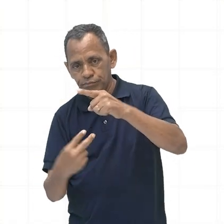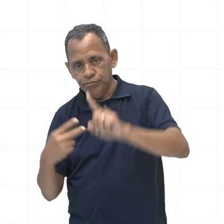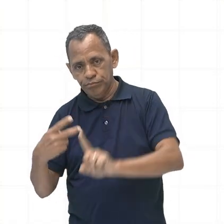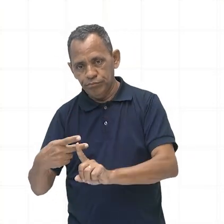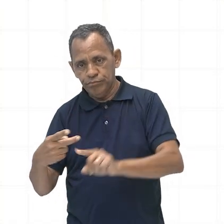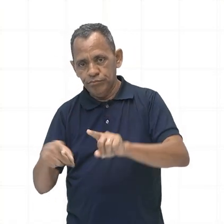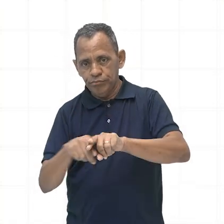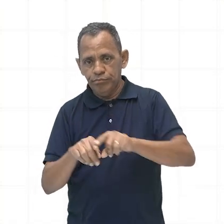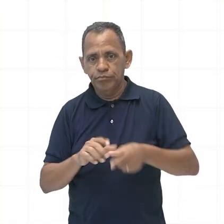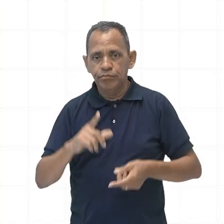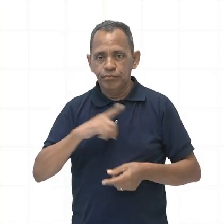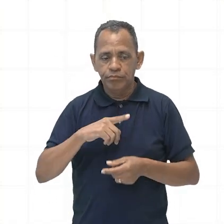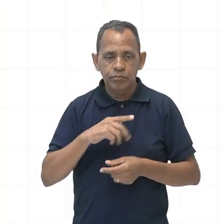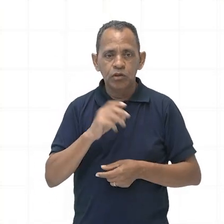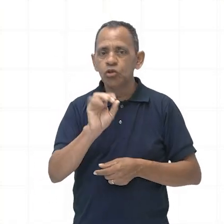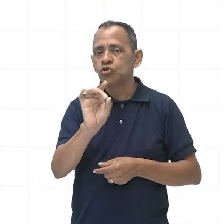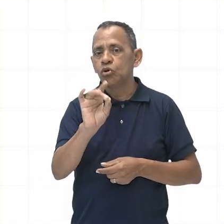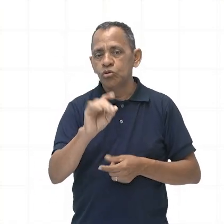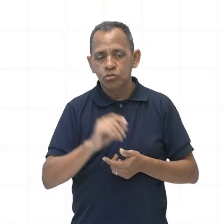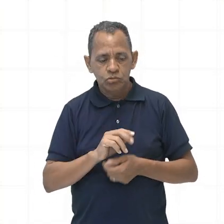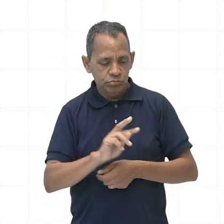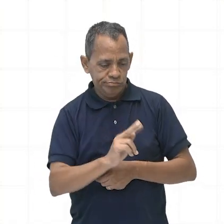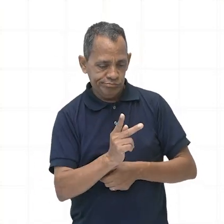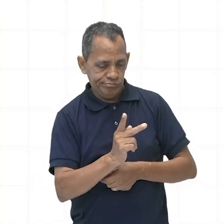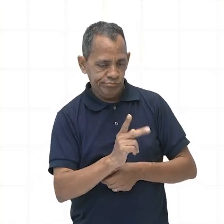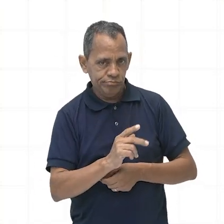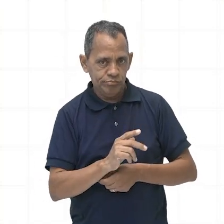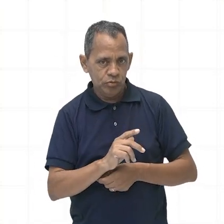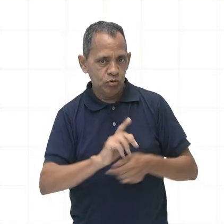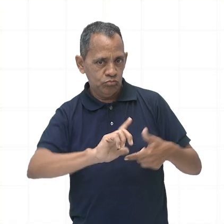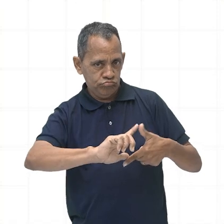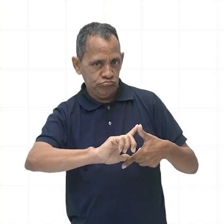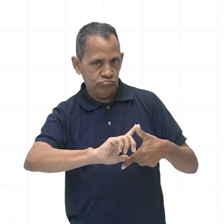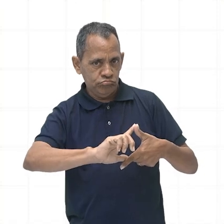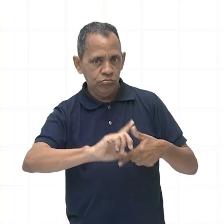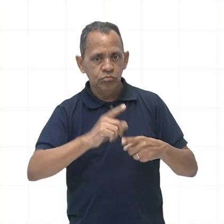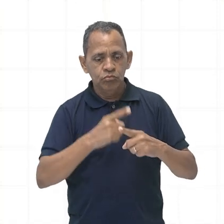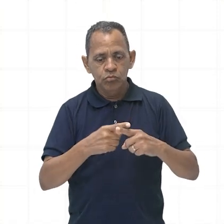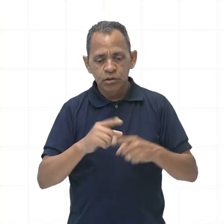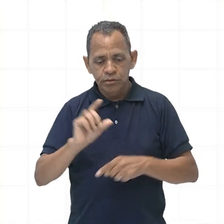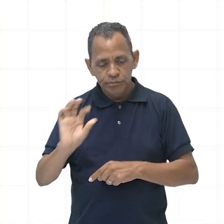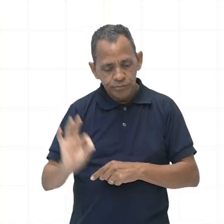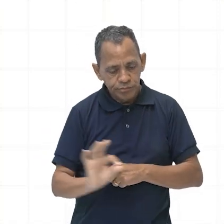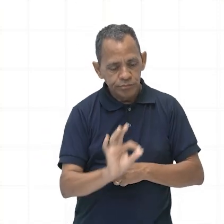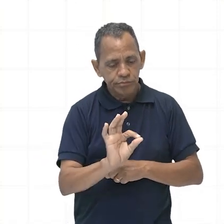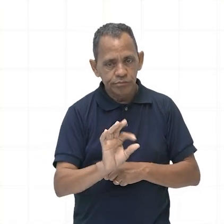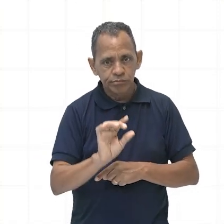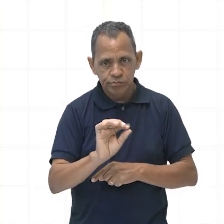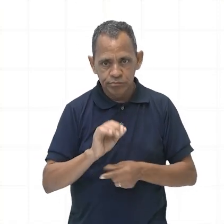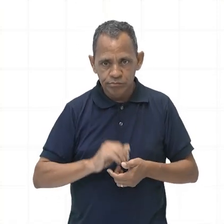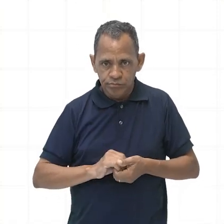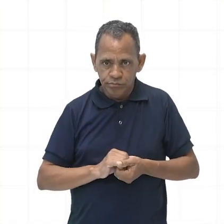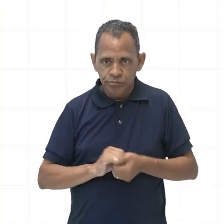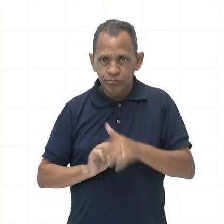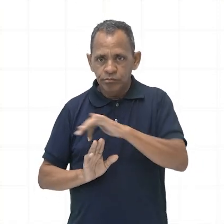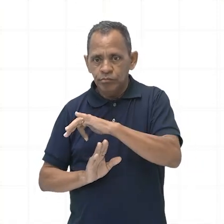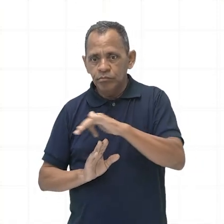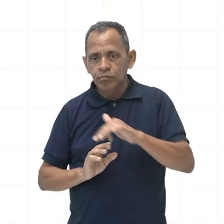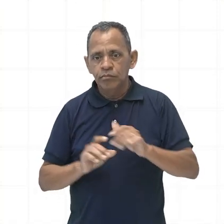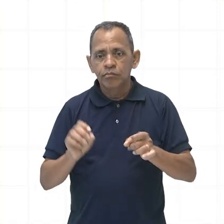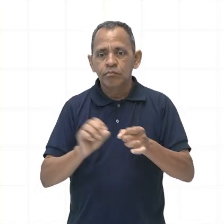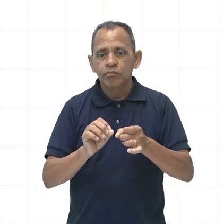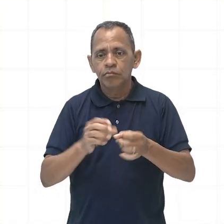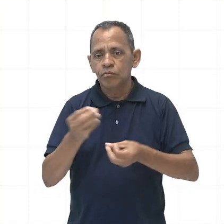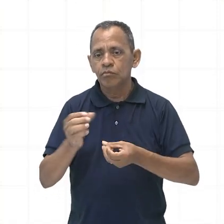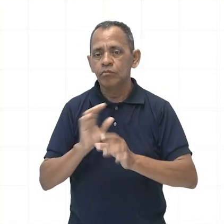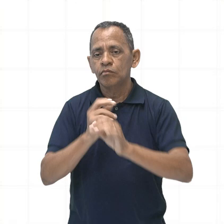aqui sozinho, por isso que a gente chama de isolar, porque ele ficou aí desse lado sozinho. E aí o que a gente faz? Tem que